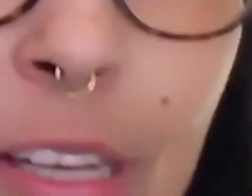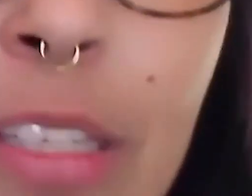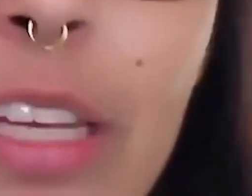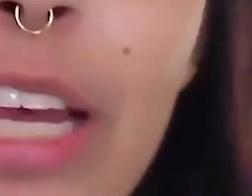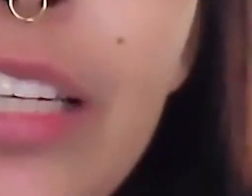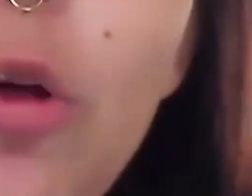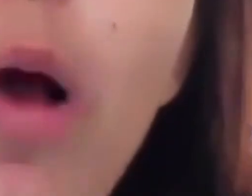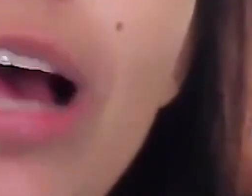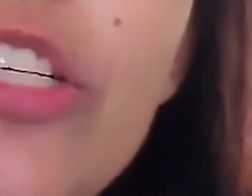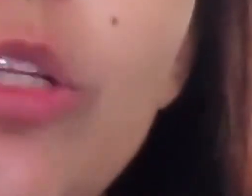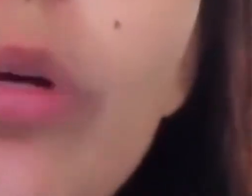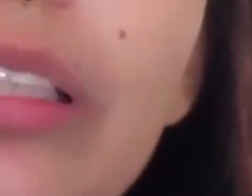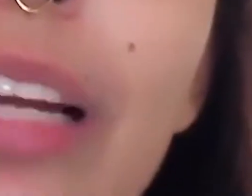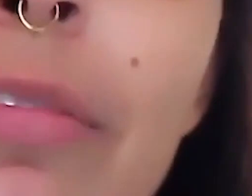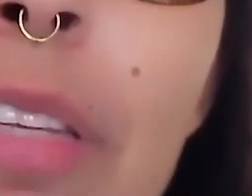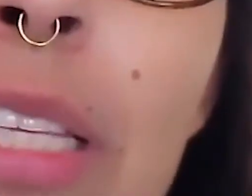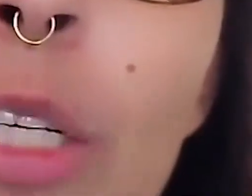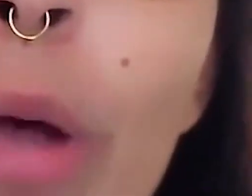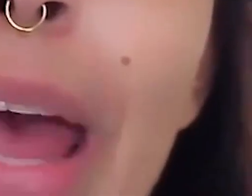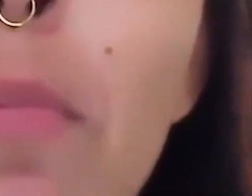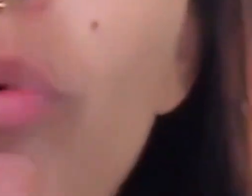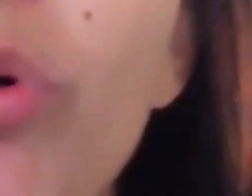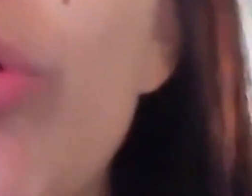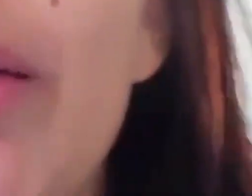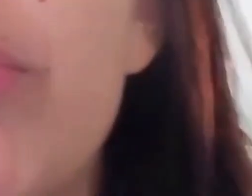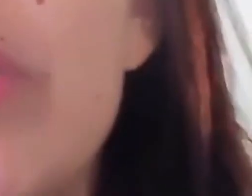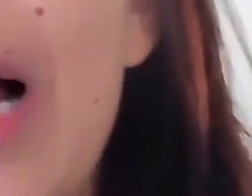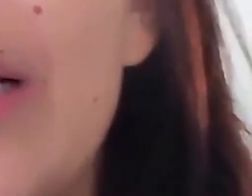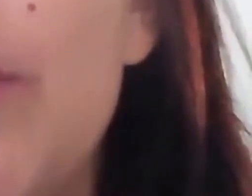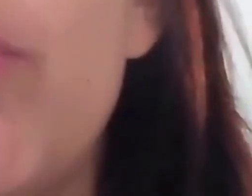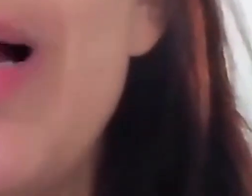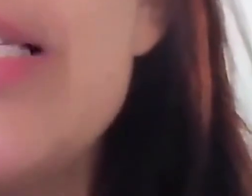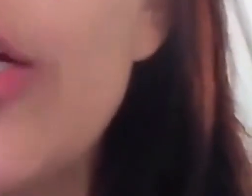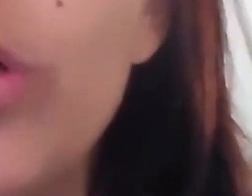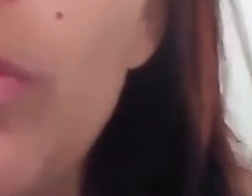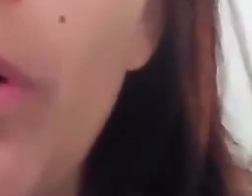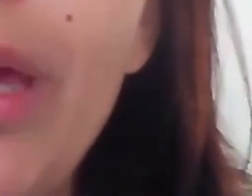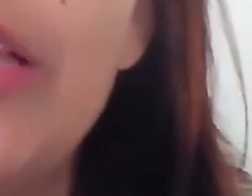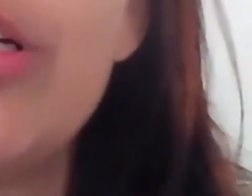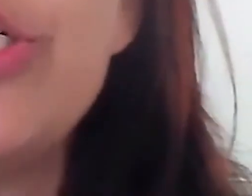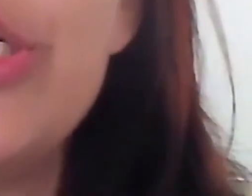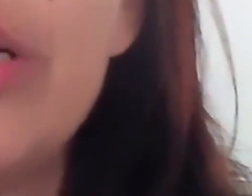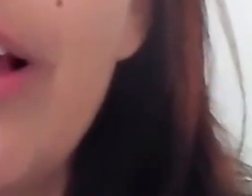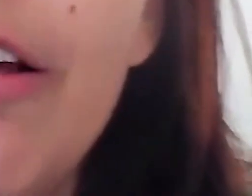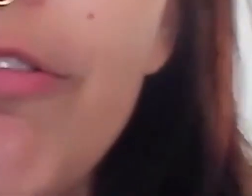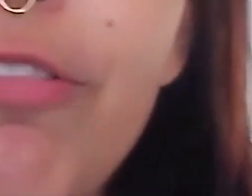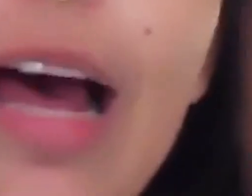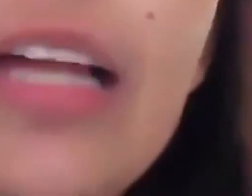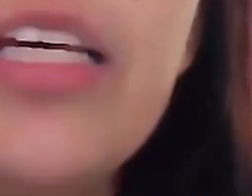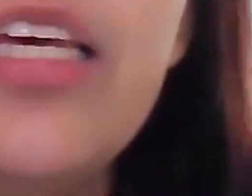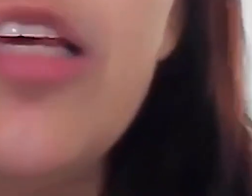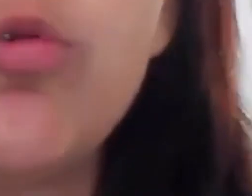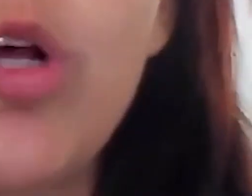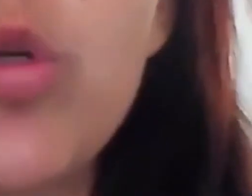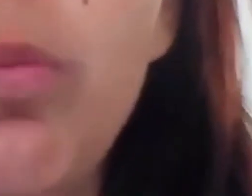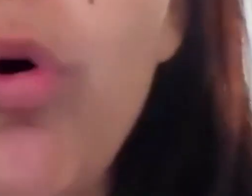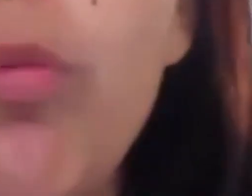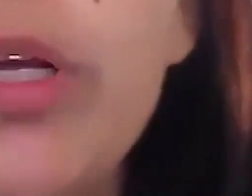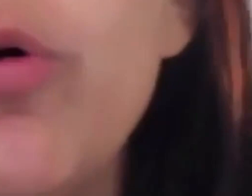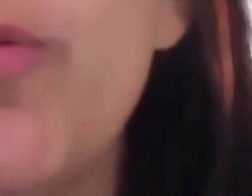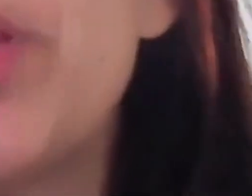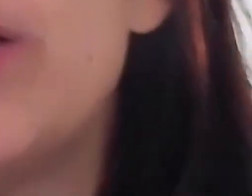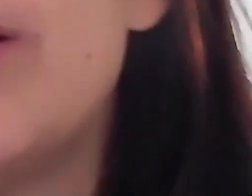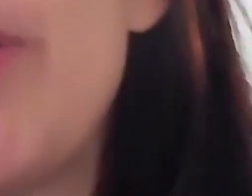uma entrevista em que a linguagem do entrevistando é muito rebuscada, por mais que a todo momento a gente fale que o